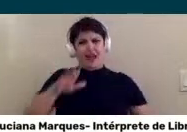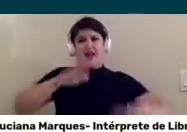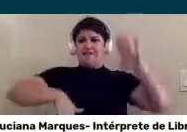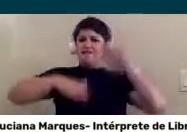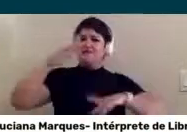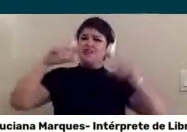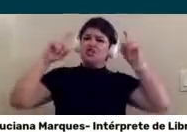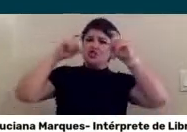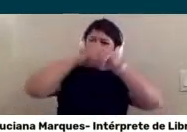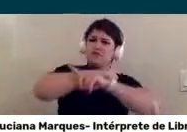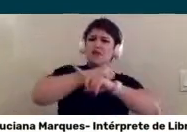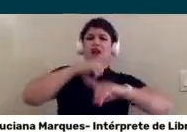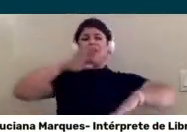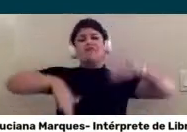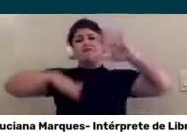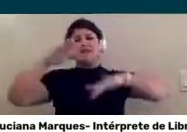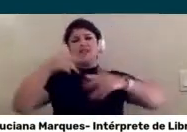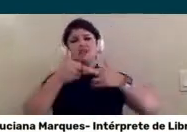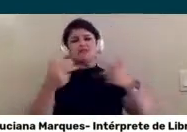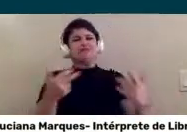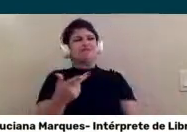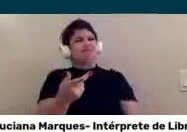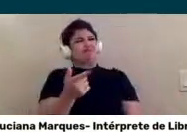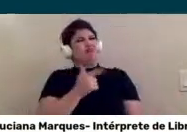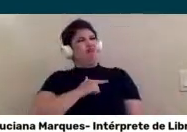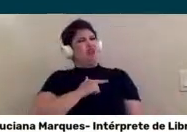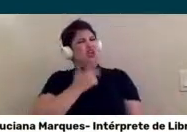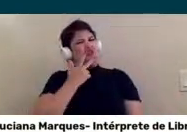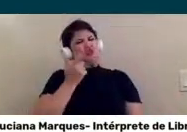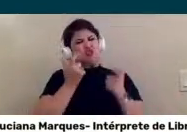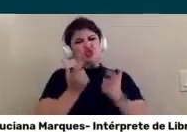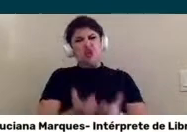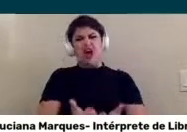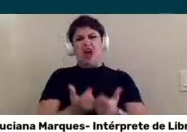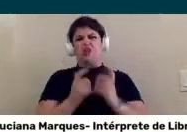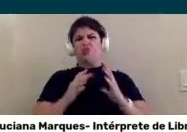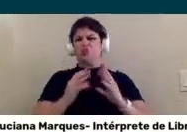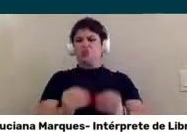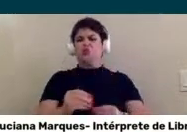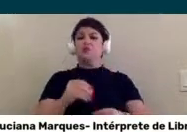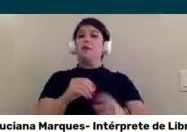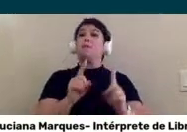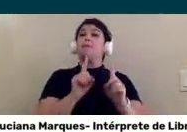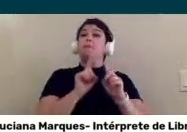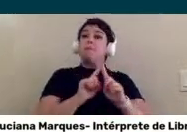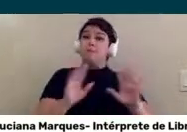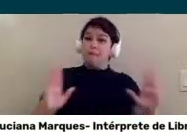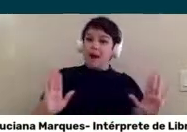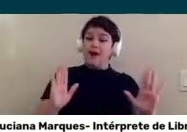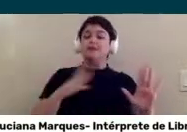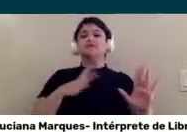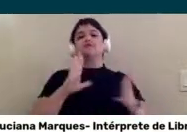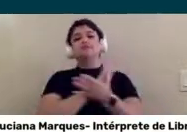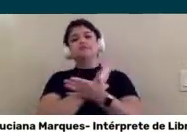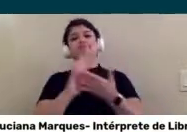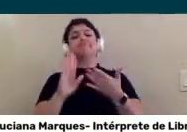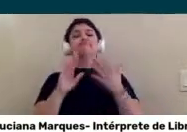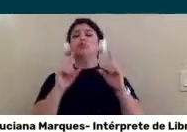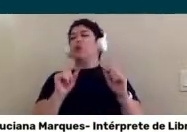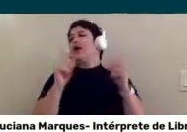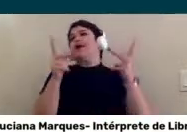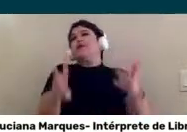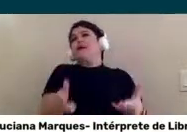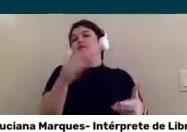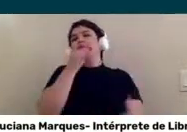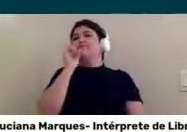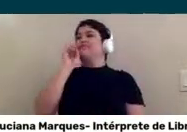difícil, às vezes o negócio é feio, às vezes é chato. Por outro lado, às vezes tem situações como, por exemplo, nossa, eu vi